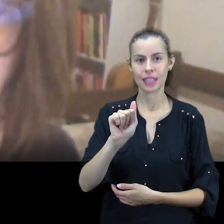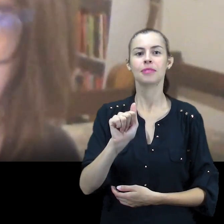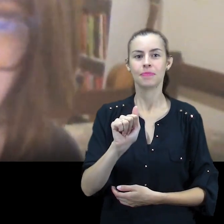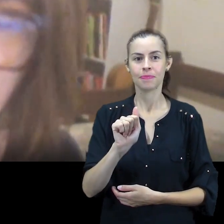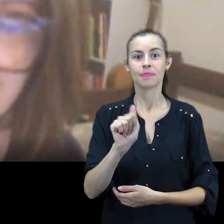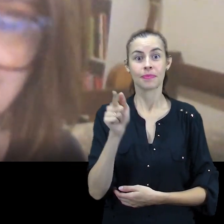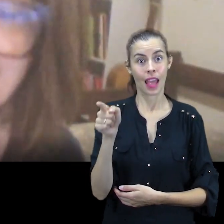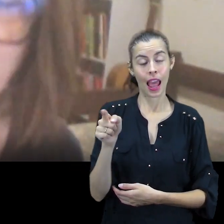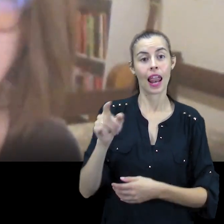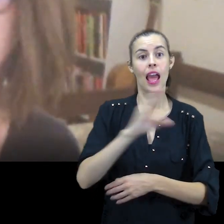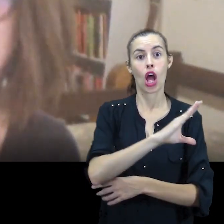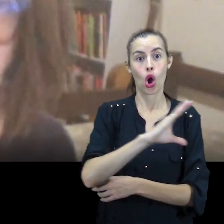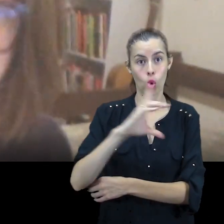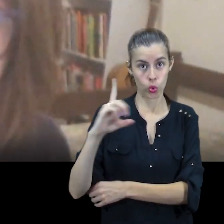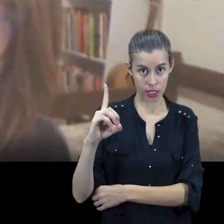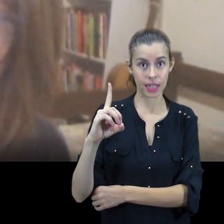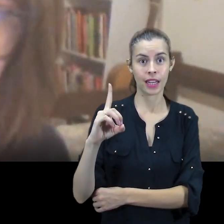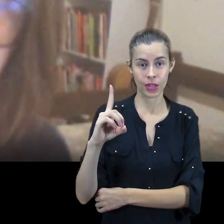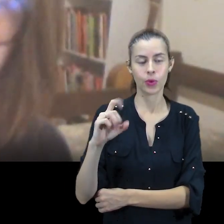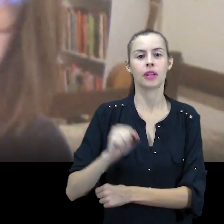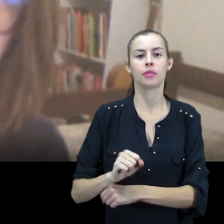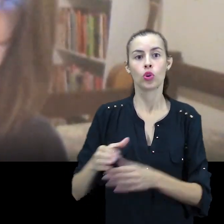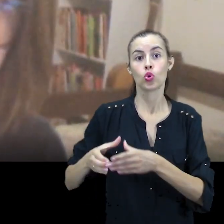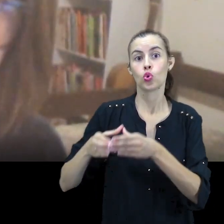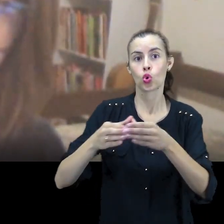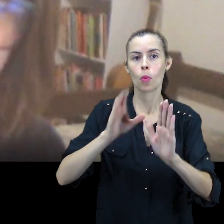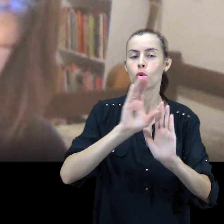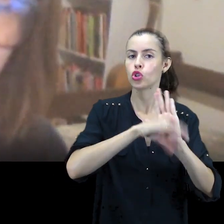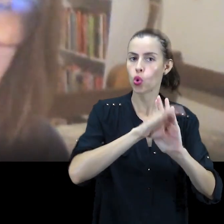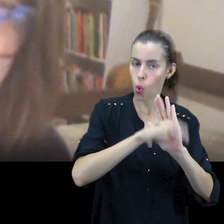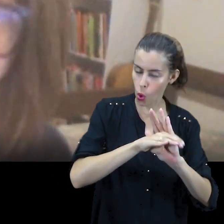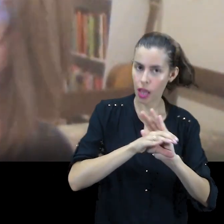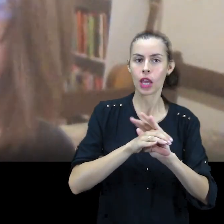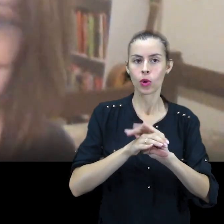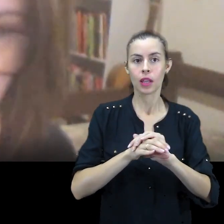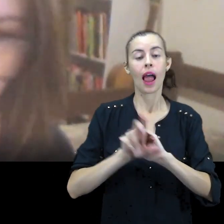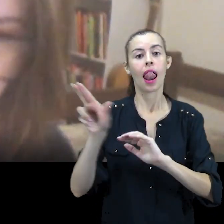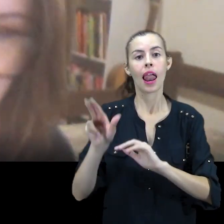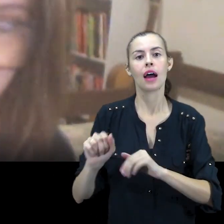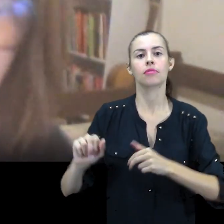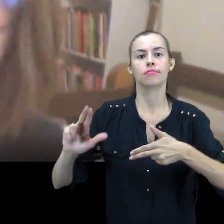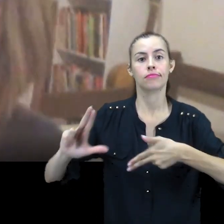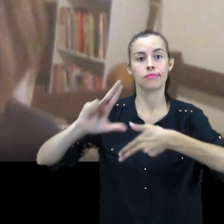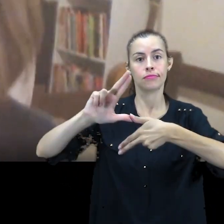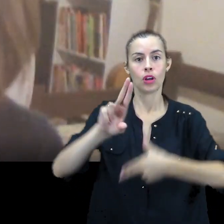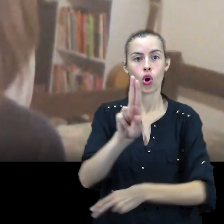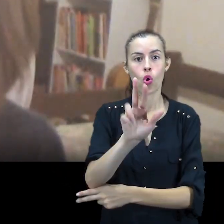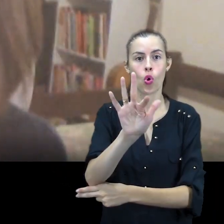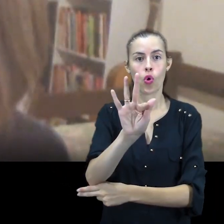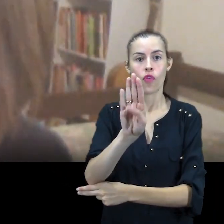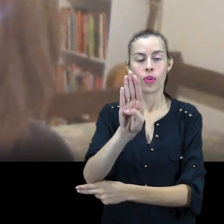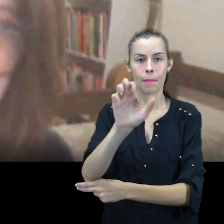de Currículos e Programas da Pró-Reitoria de Ensino de Graduação, a Prograde, da UFBA. Bom,